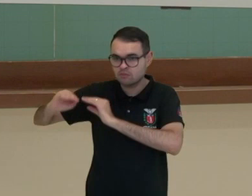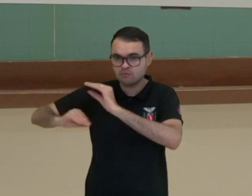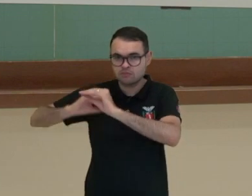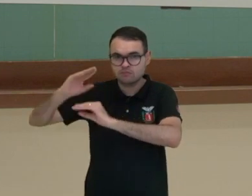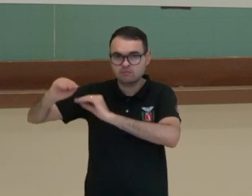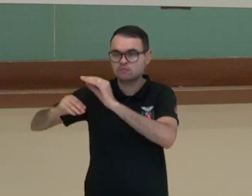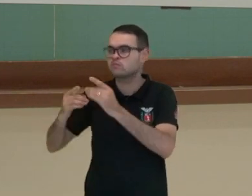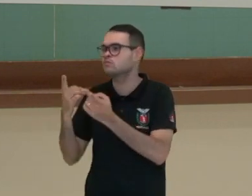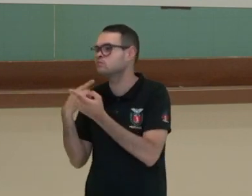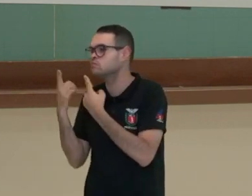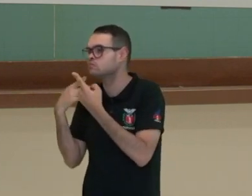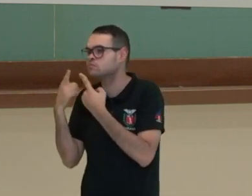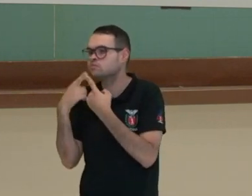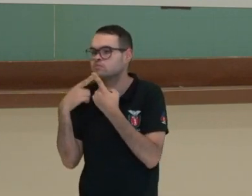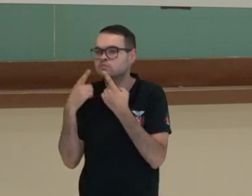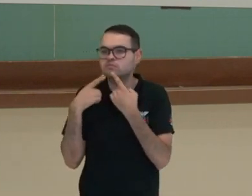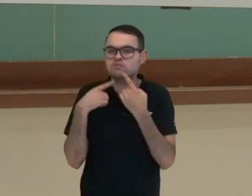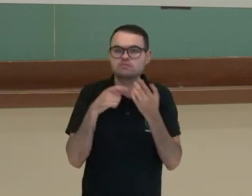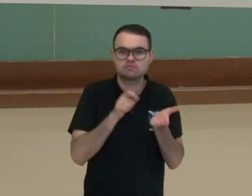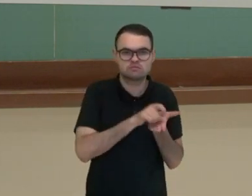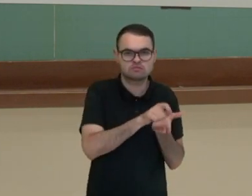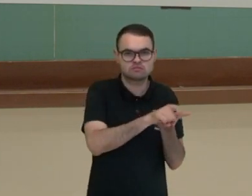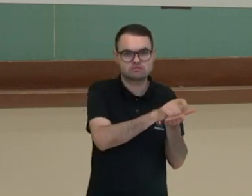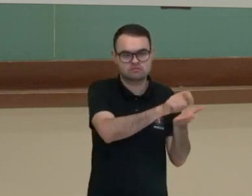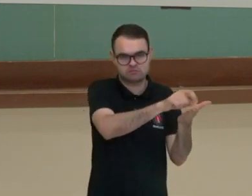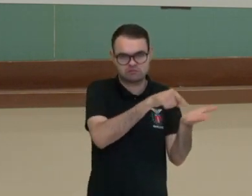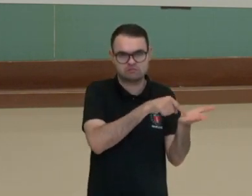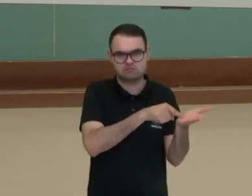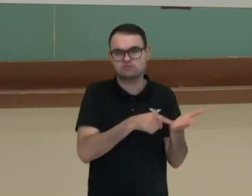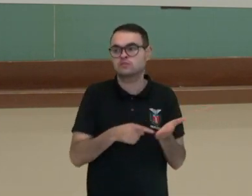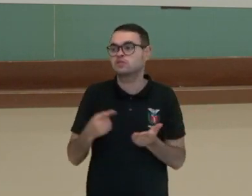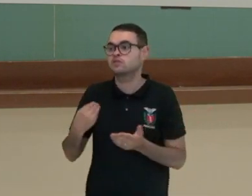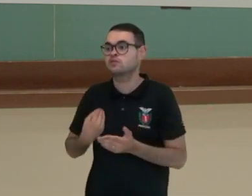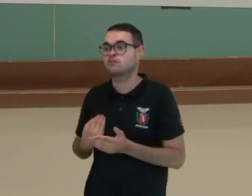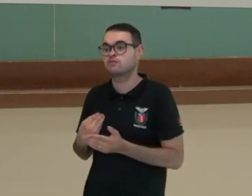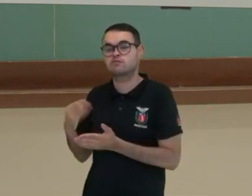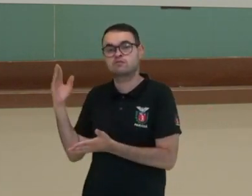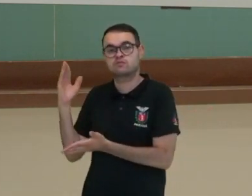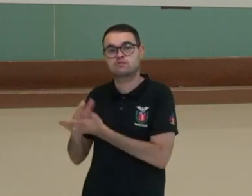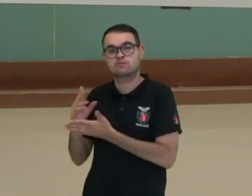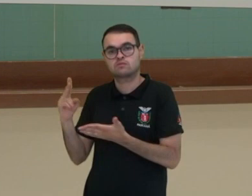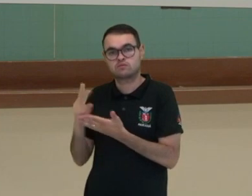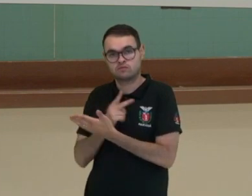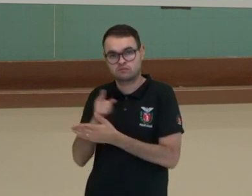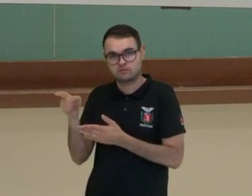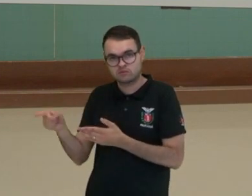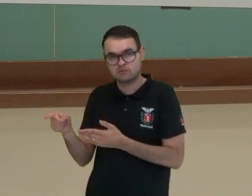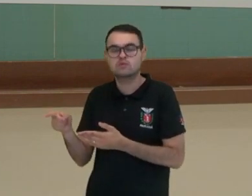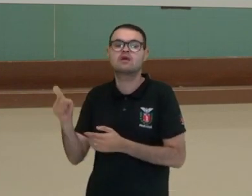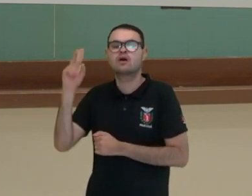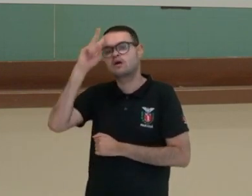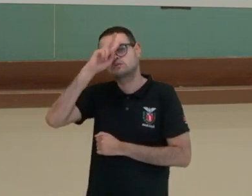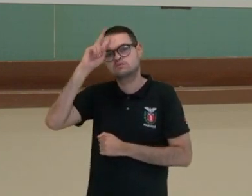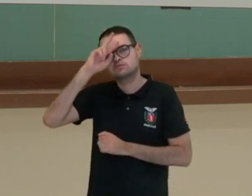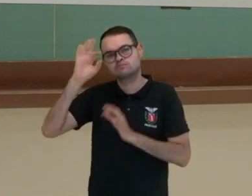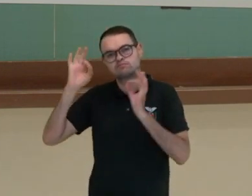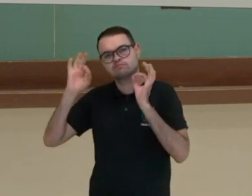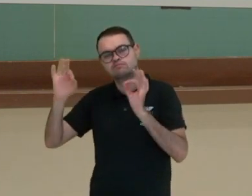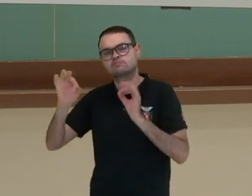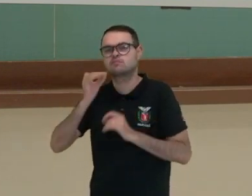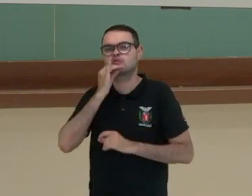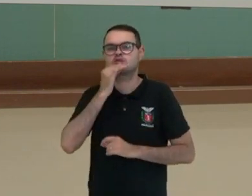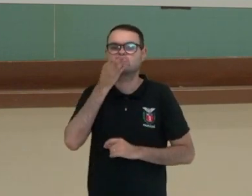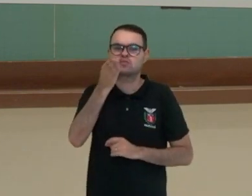conversar com as pessoas que vivenciaram, né, aquele evento histórico. A história oral permite, por exemplo, que o